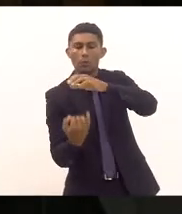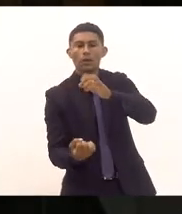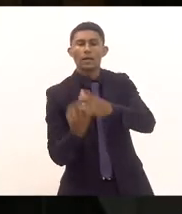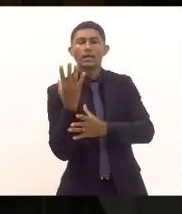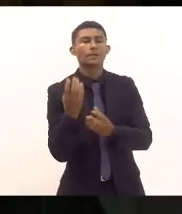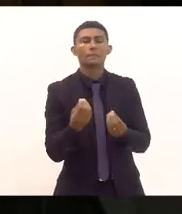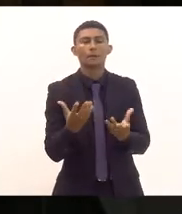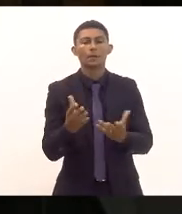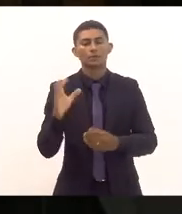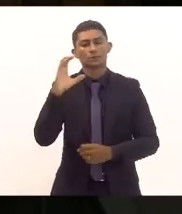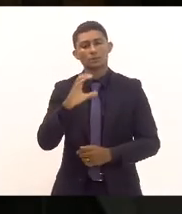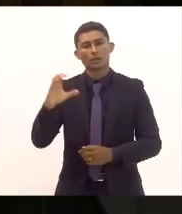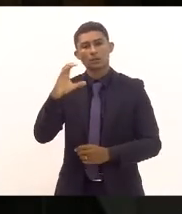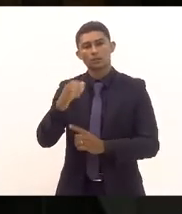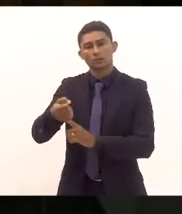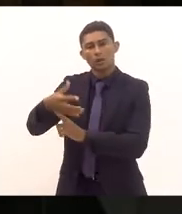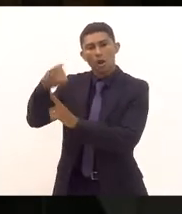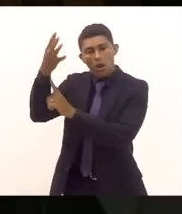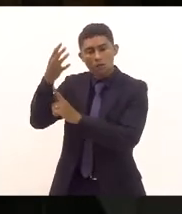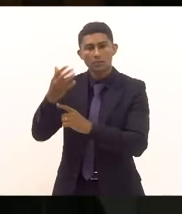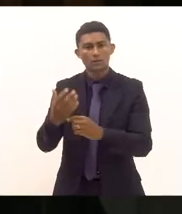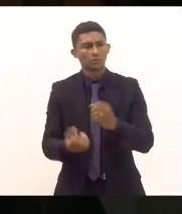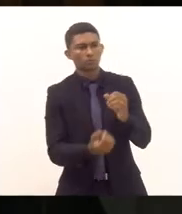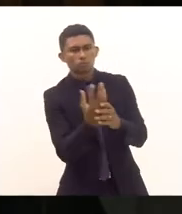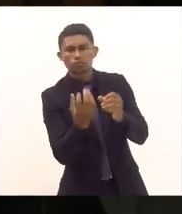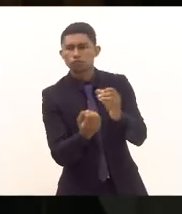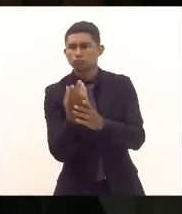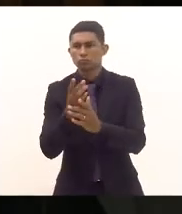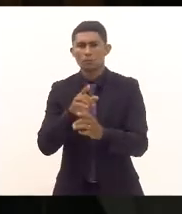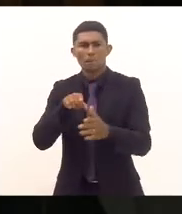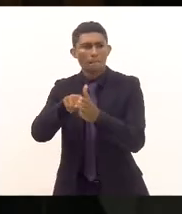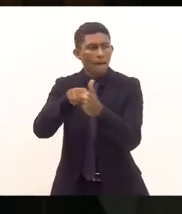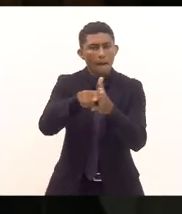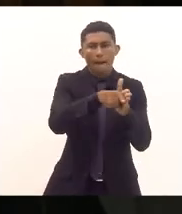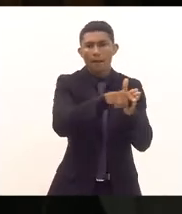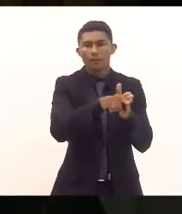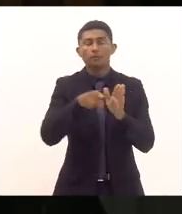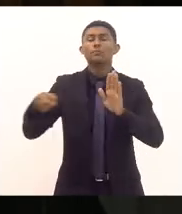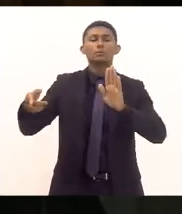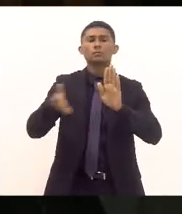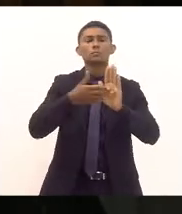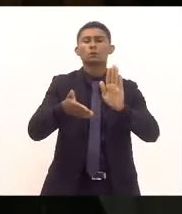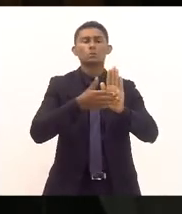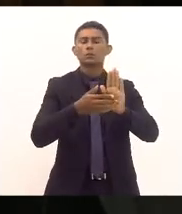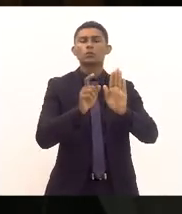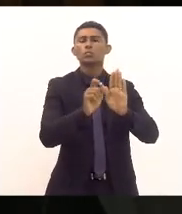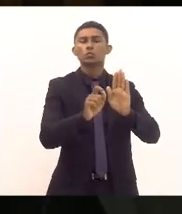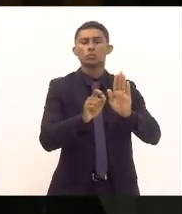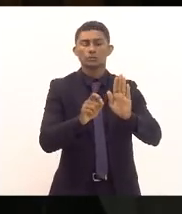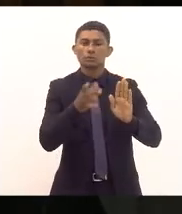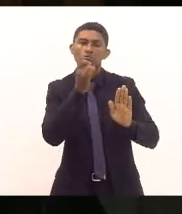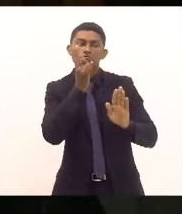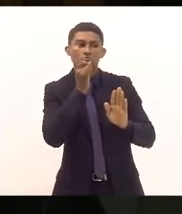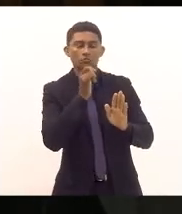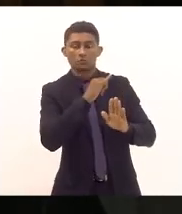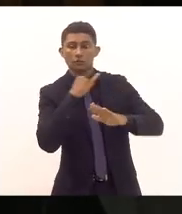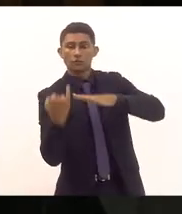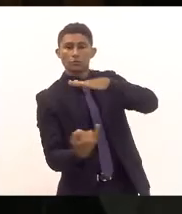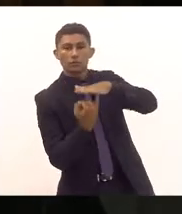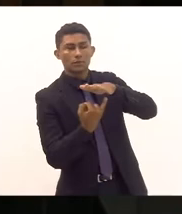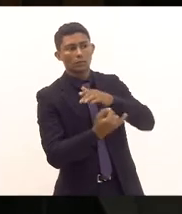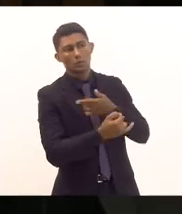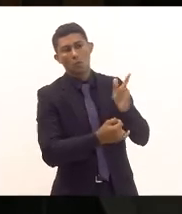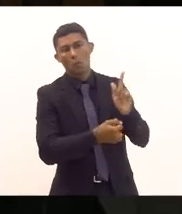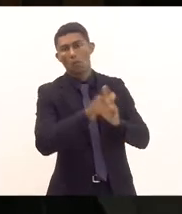tecnologia ela tem uma proposta muito singular onde ao invés dela ter departamentos como temos em outras instituições